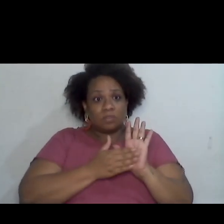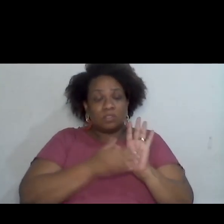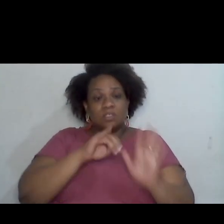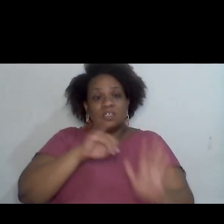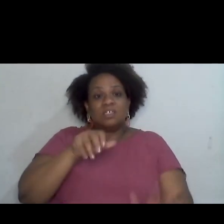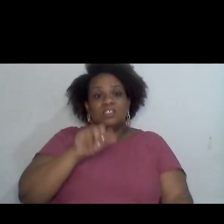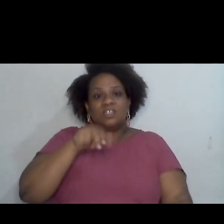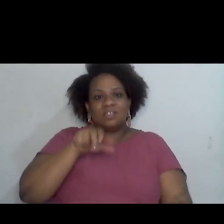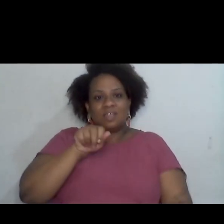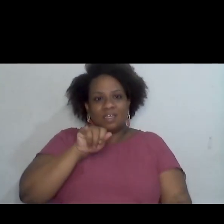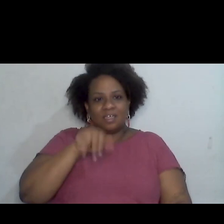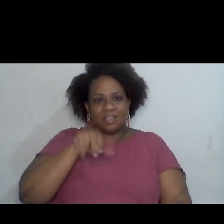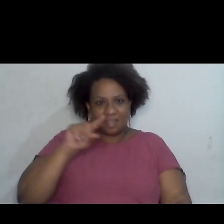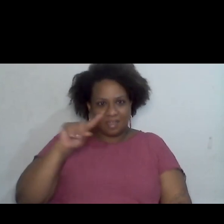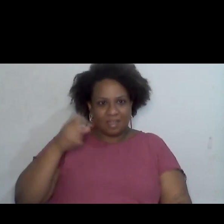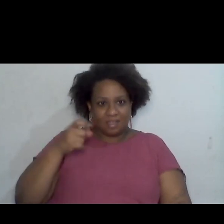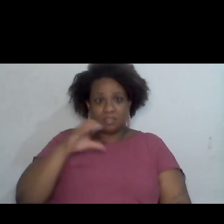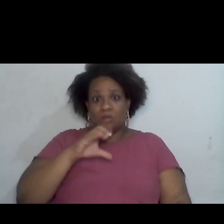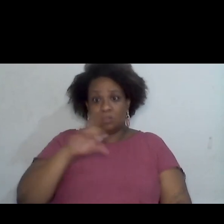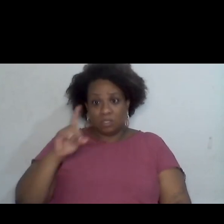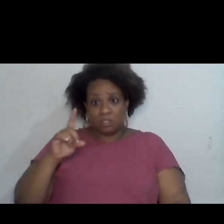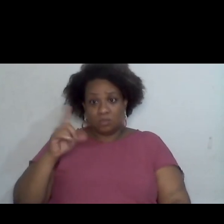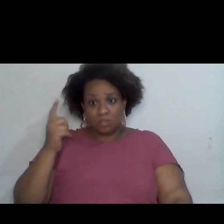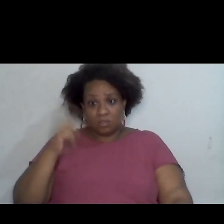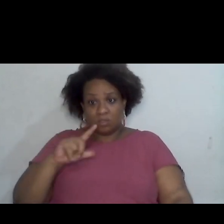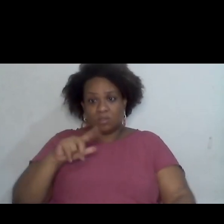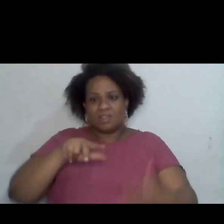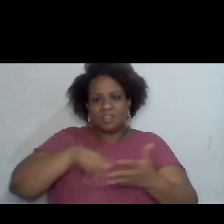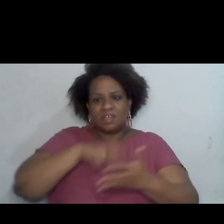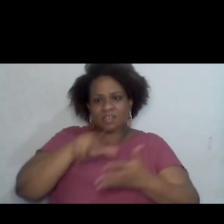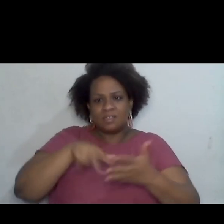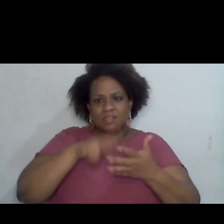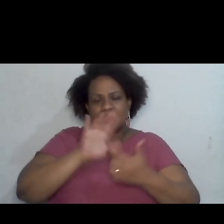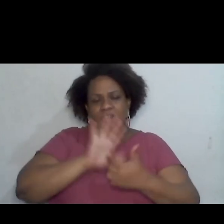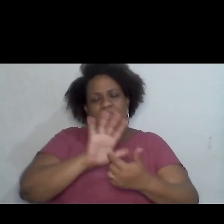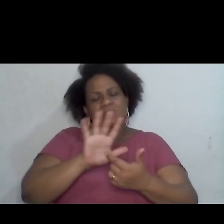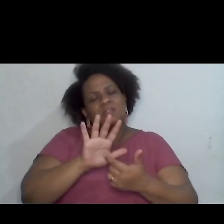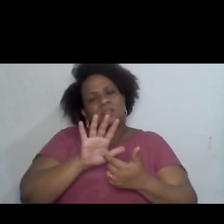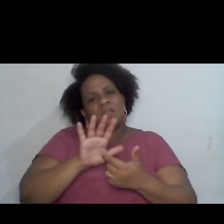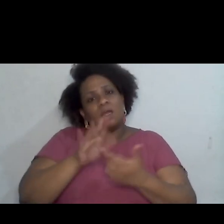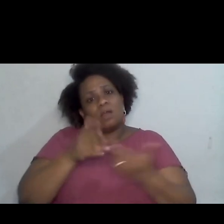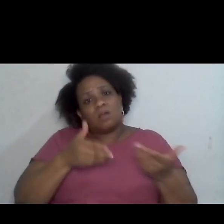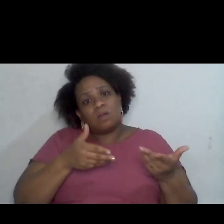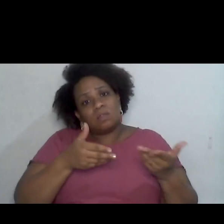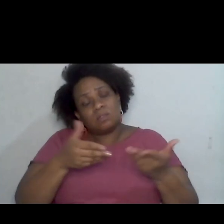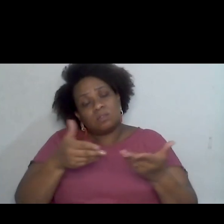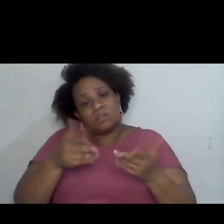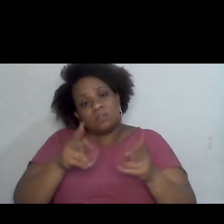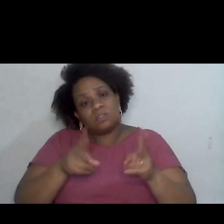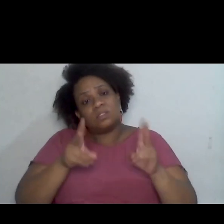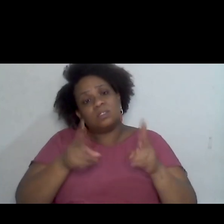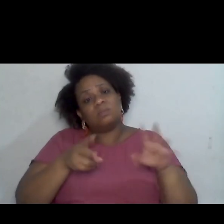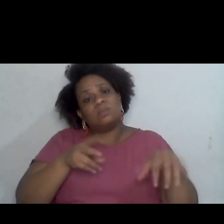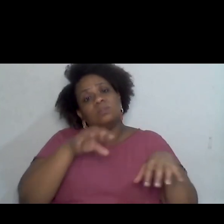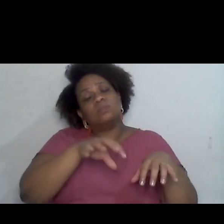era coordenadora, realizou, né, do Dança na Tela, e nós estamos trazendo violadores de outros territórios para